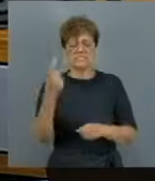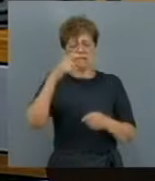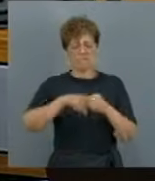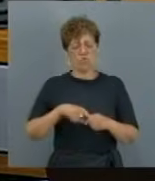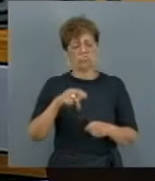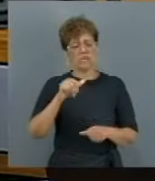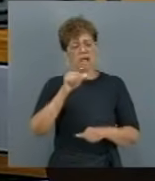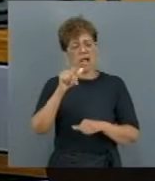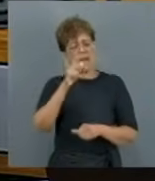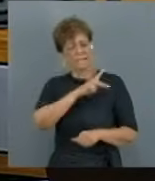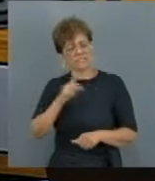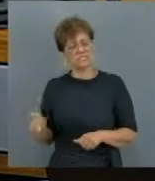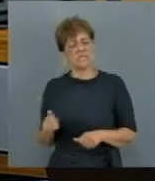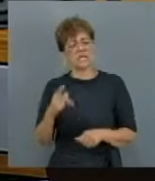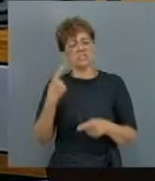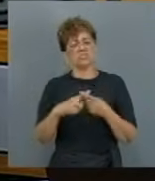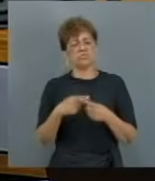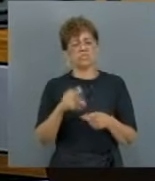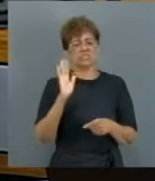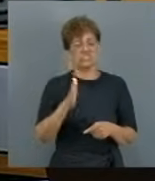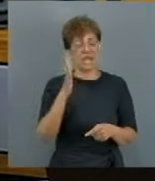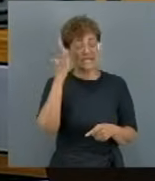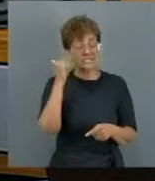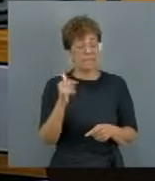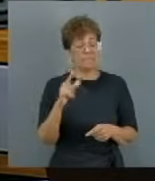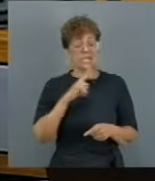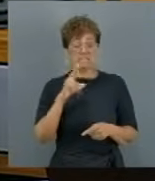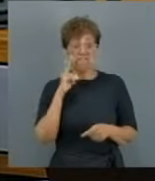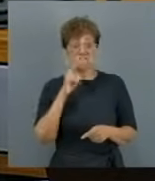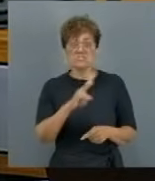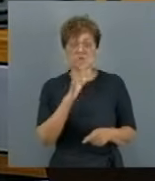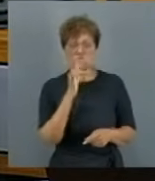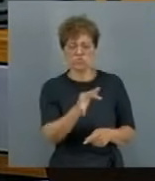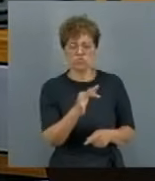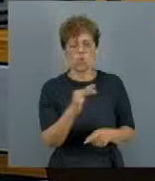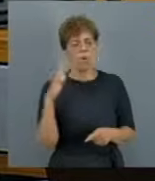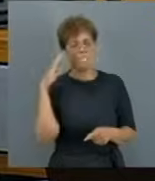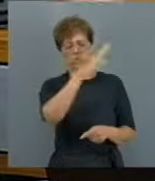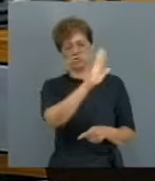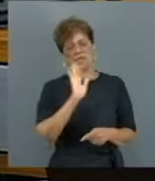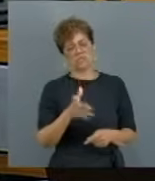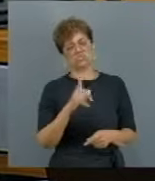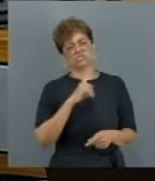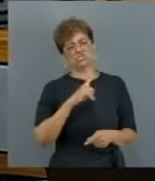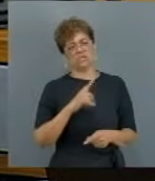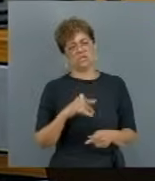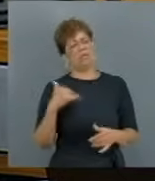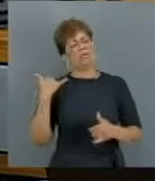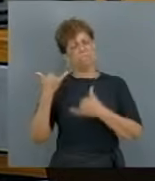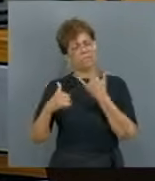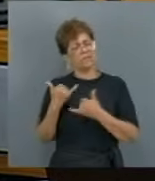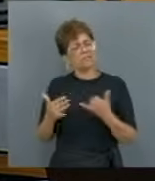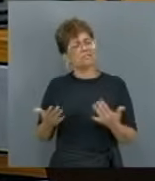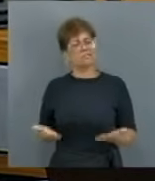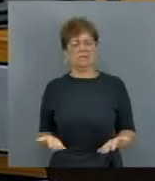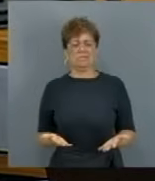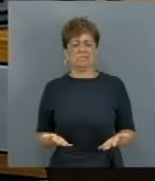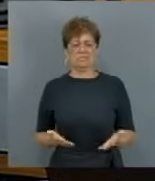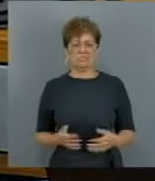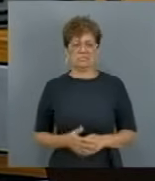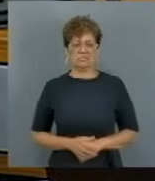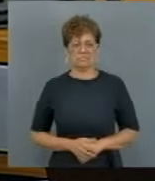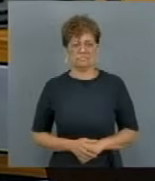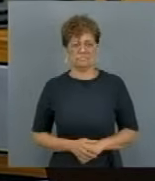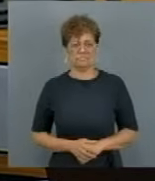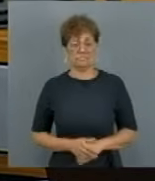naquela época. Quem consegue ter essa visão de futuro, é uma brincadeira, uma patomina. E